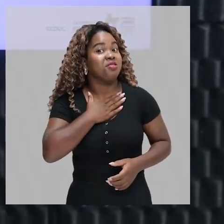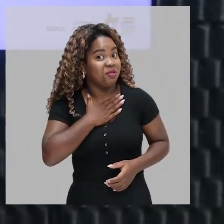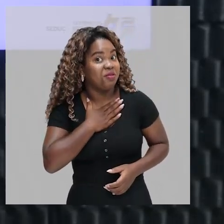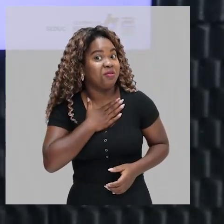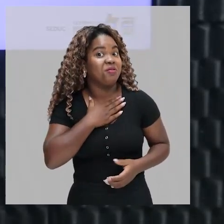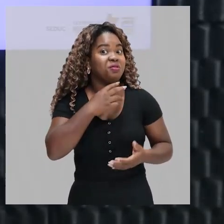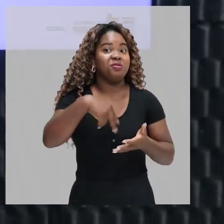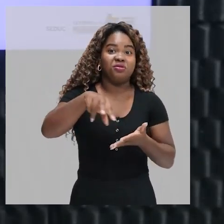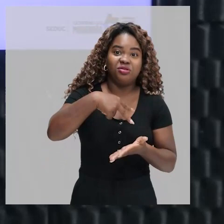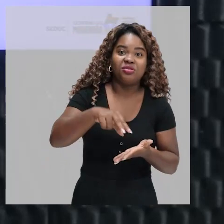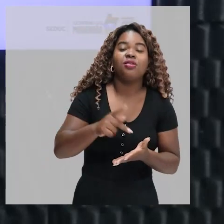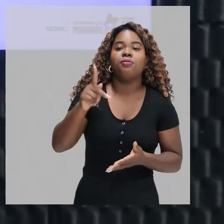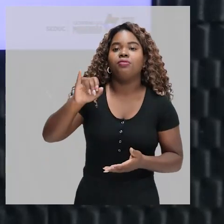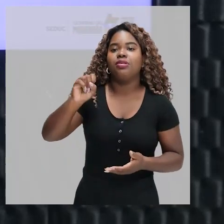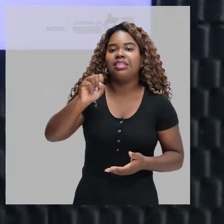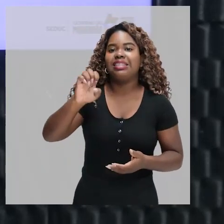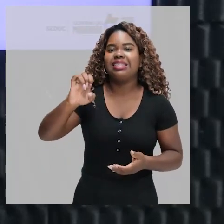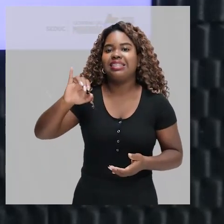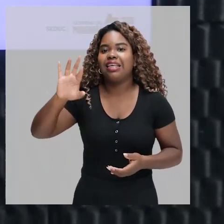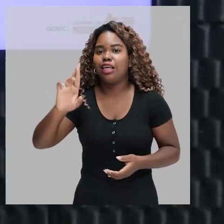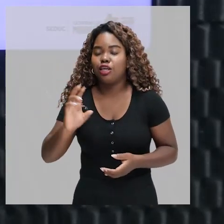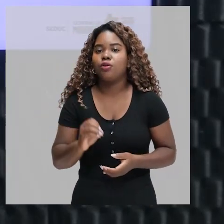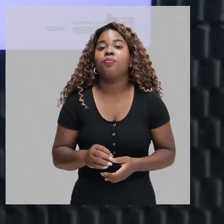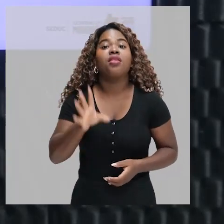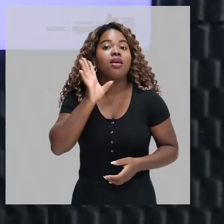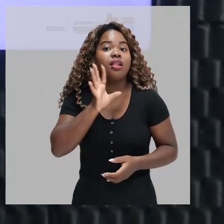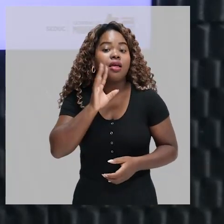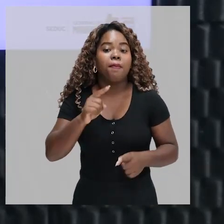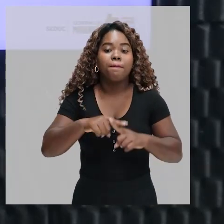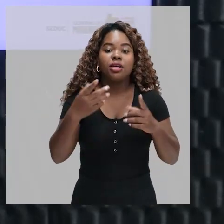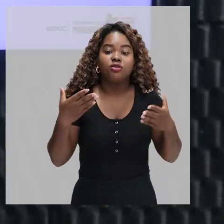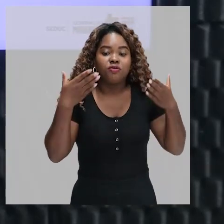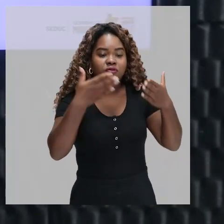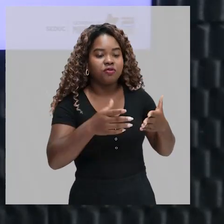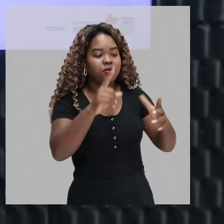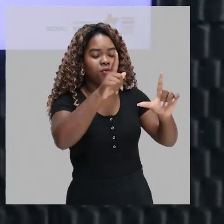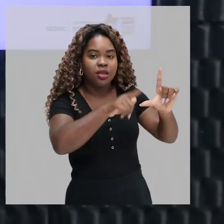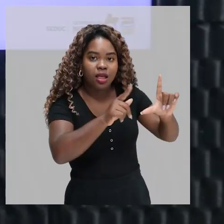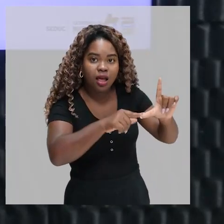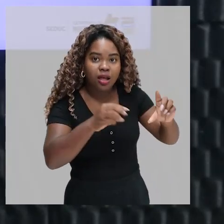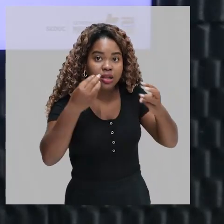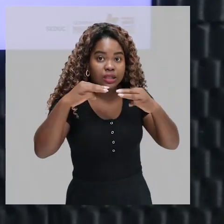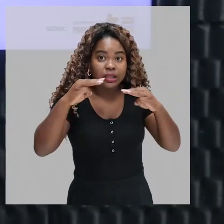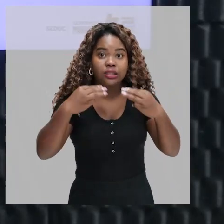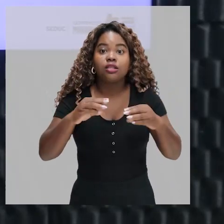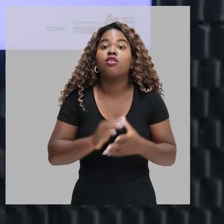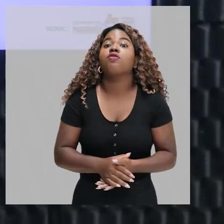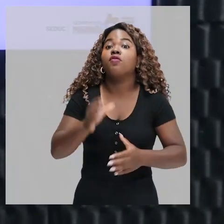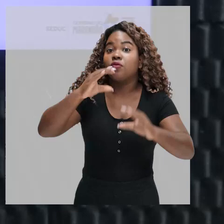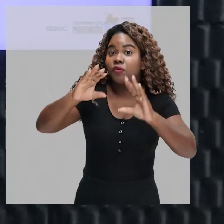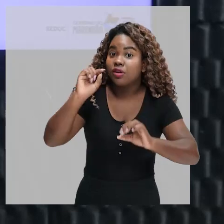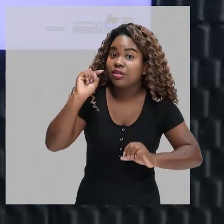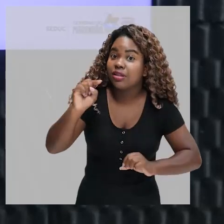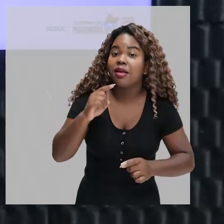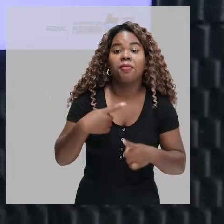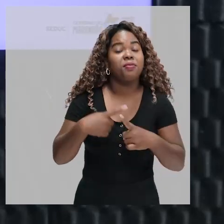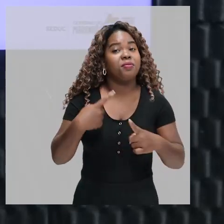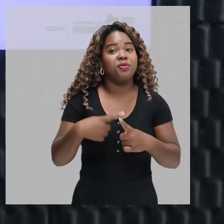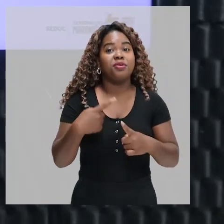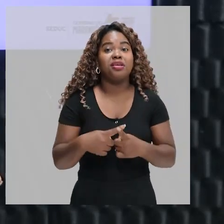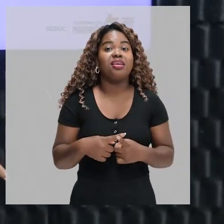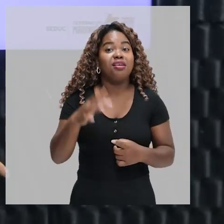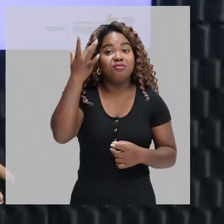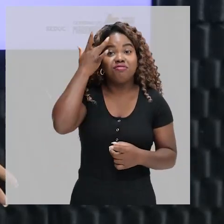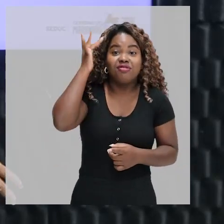do ritmo do piseiro é bem legal mas eu sentada bem na letra vou reciclá-la para você porque eu não sei cantar